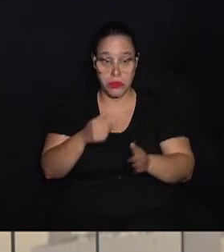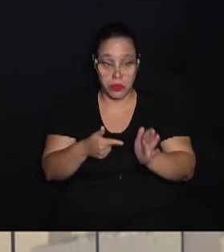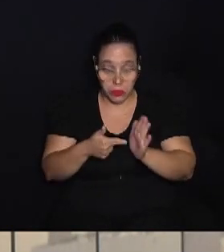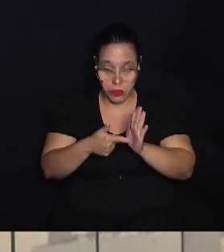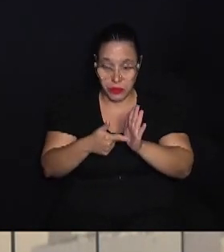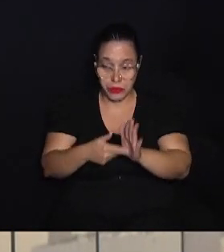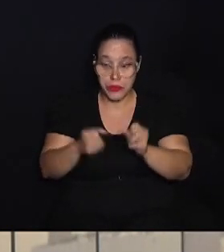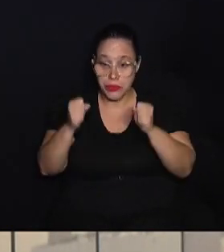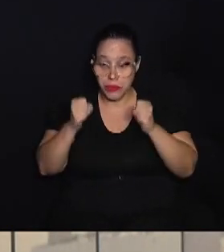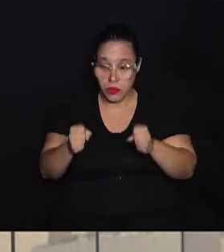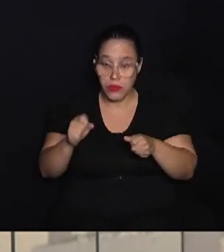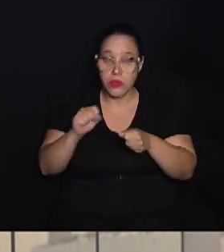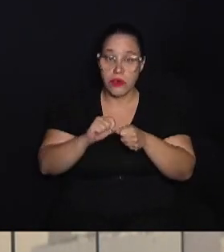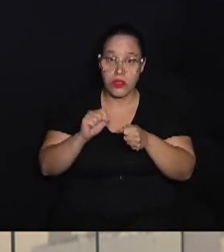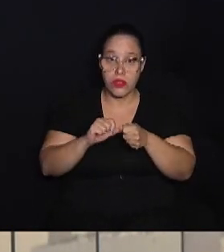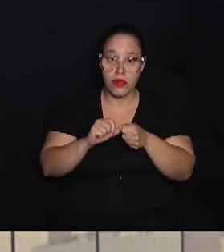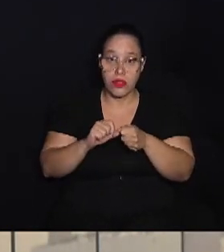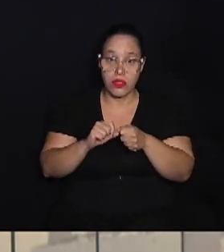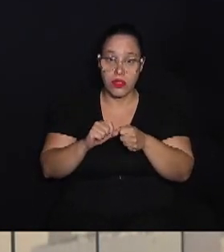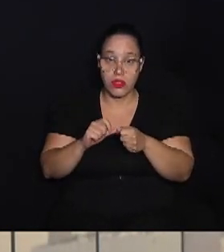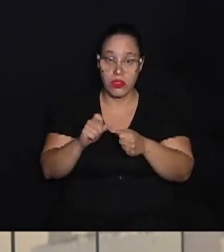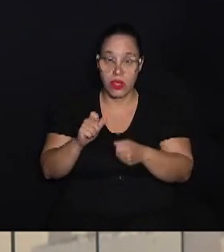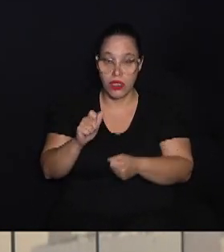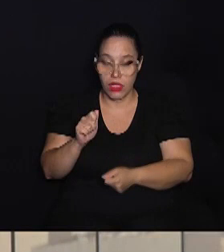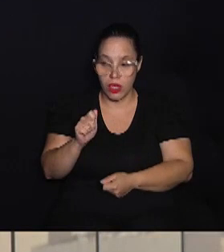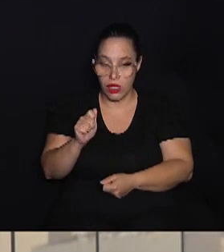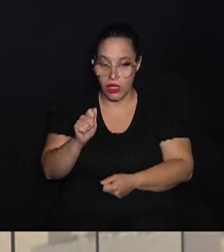disponíveis que podem fazer com que a gente tenha uma agricultura